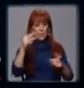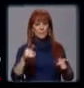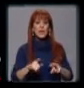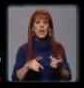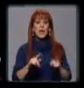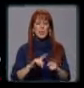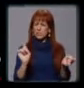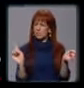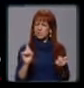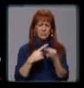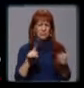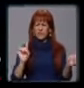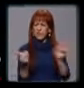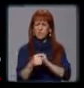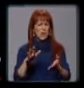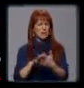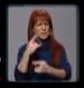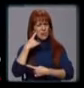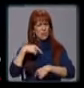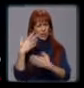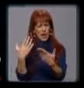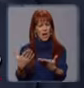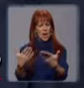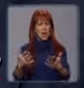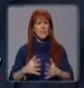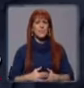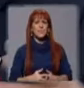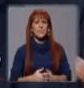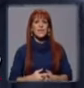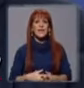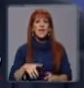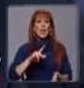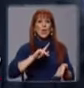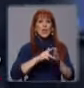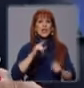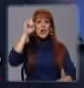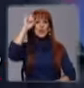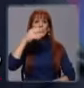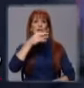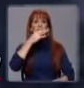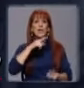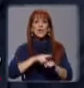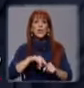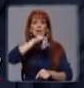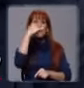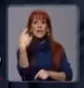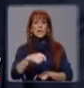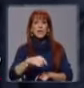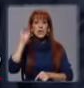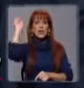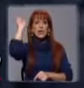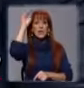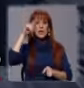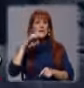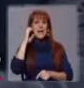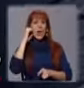que contraria os indícios revelados agora o engenheiro Jes fala com o vice-presidente da República de